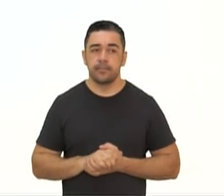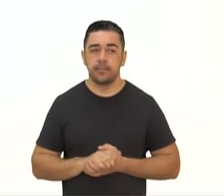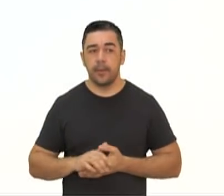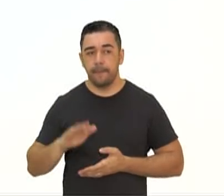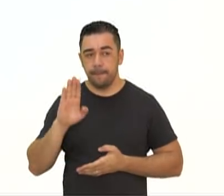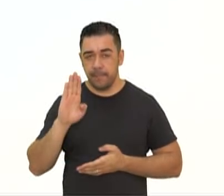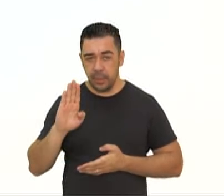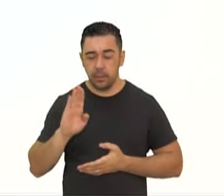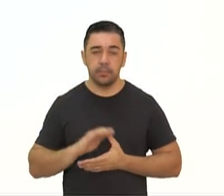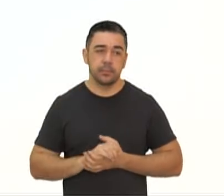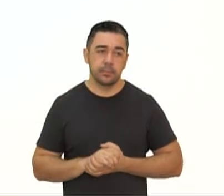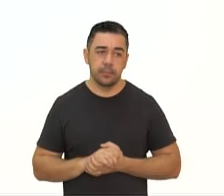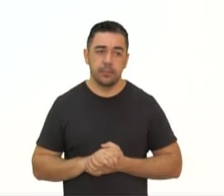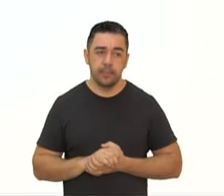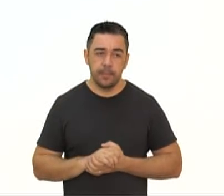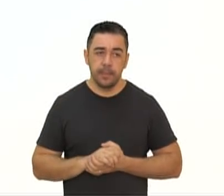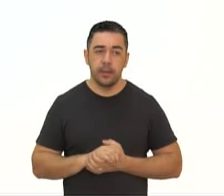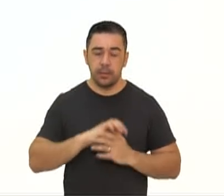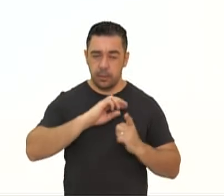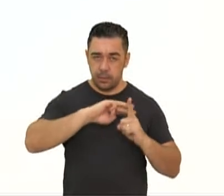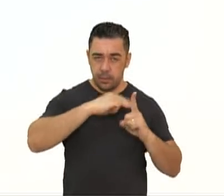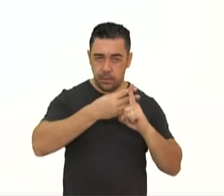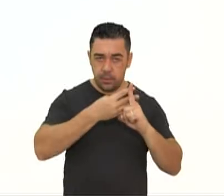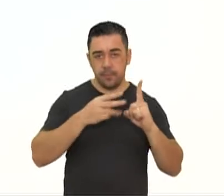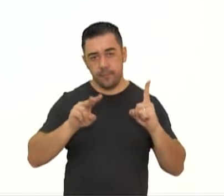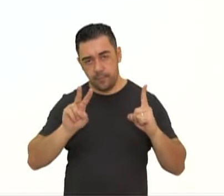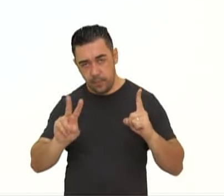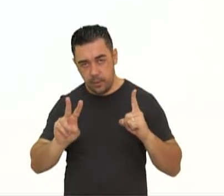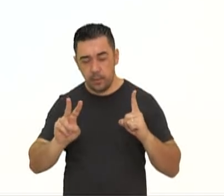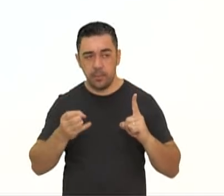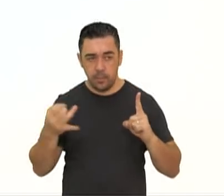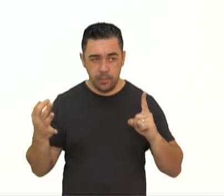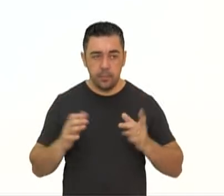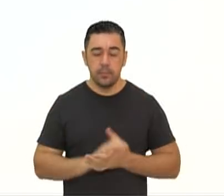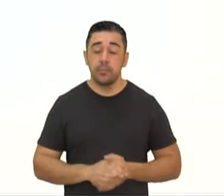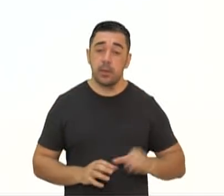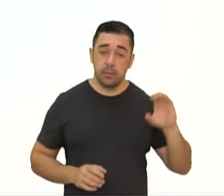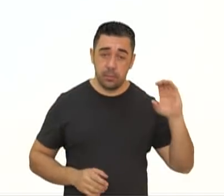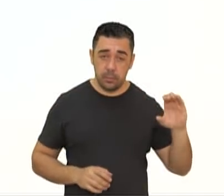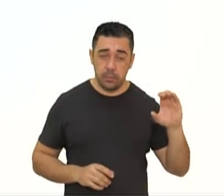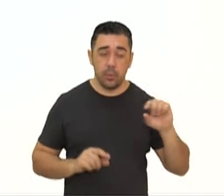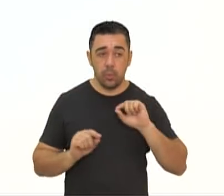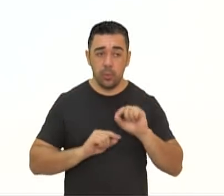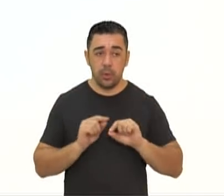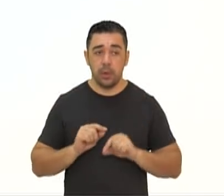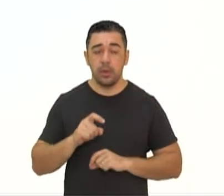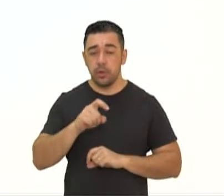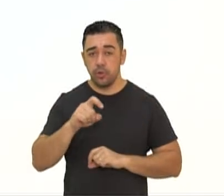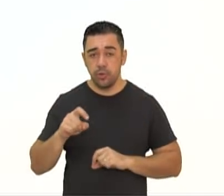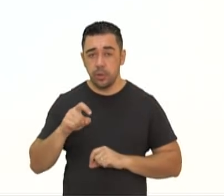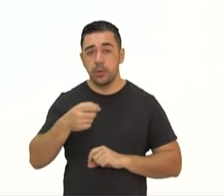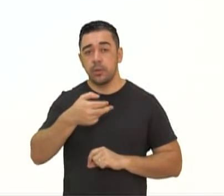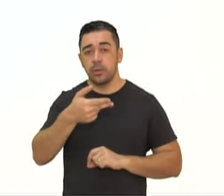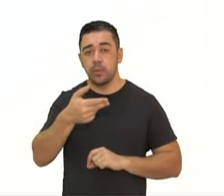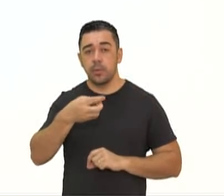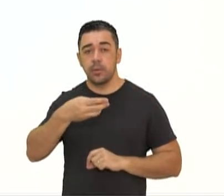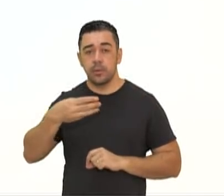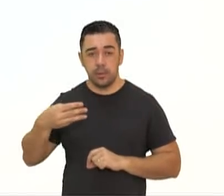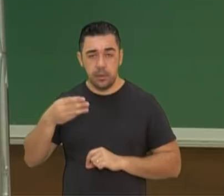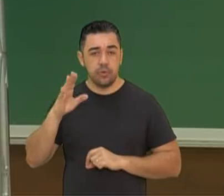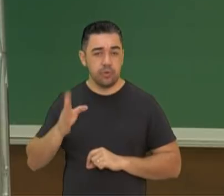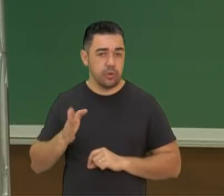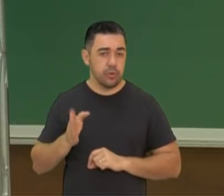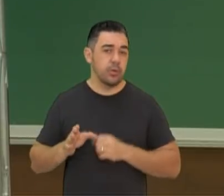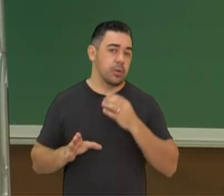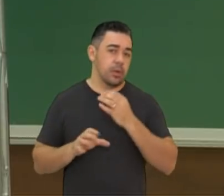Na letra B, o volume triplica, como nós já havíamos conversado. E na letra C, o meu x é igual a 3, conforme a gente tinha calculado